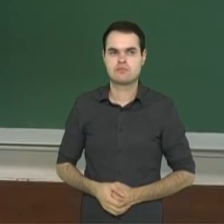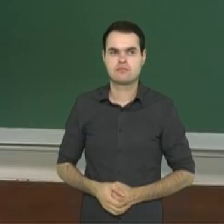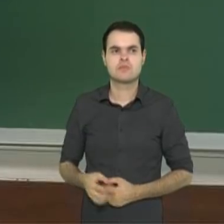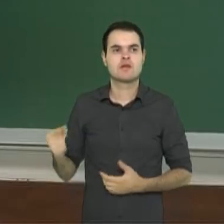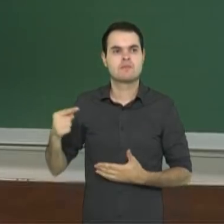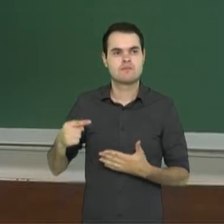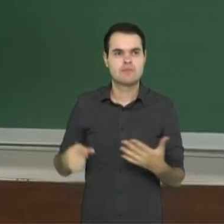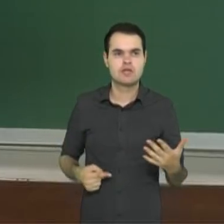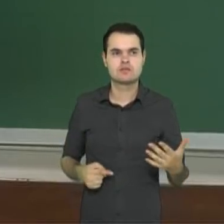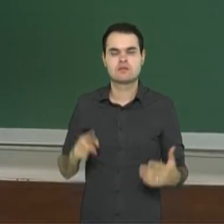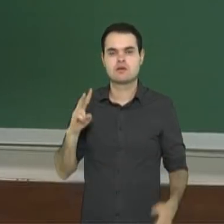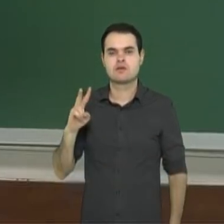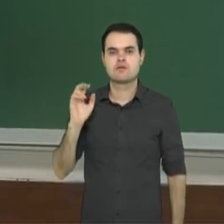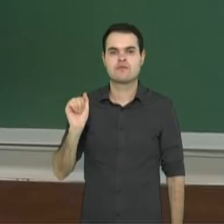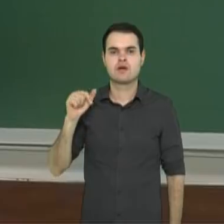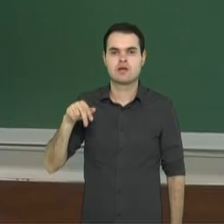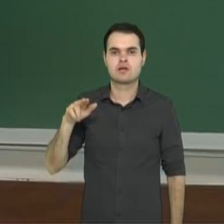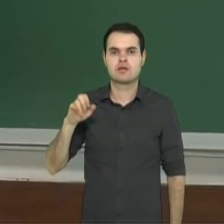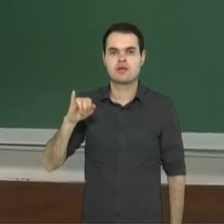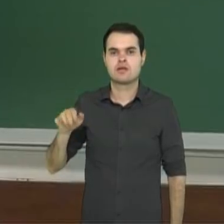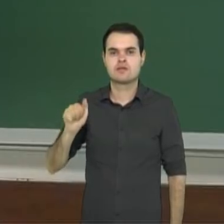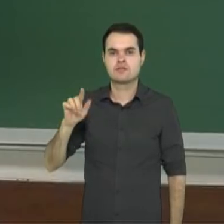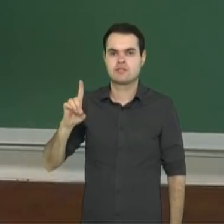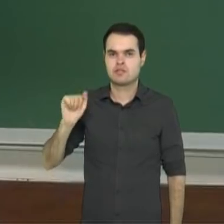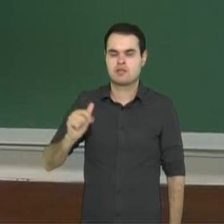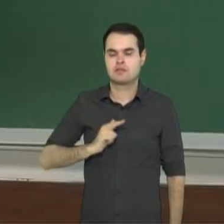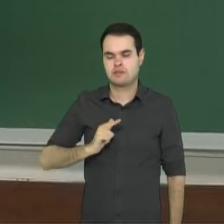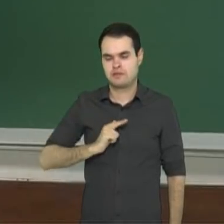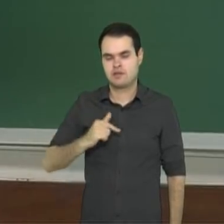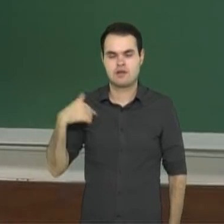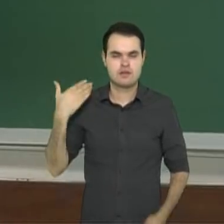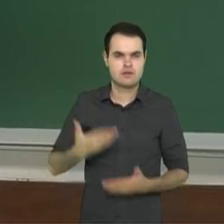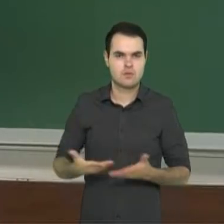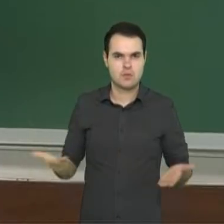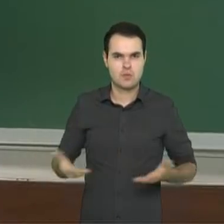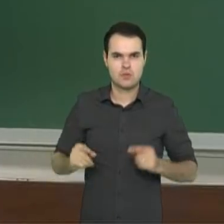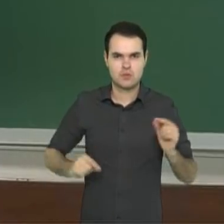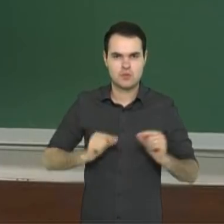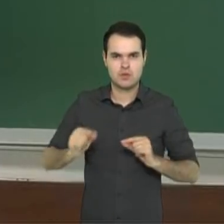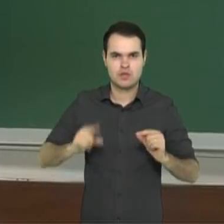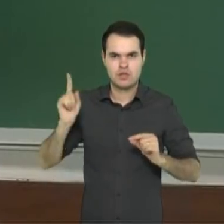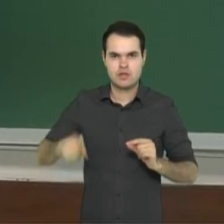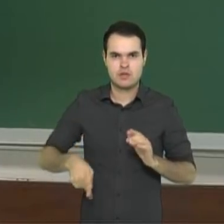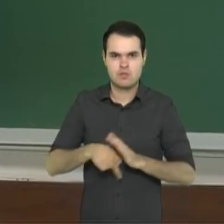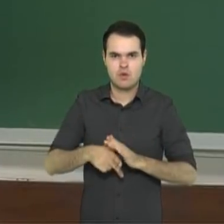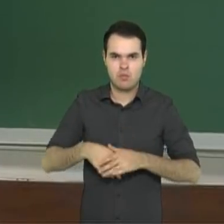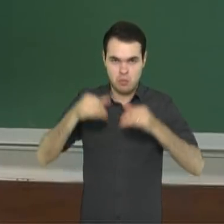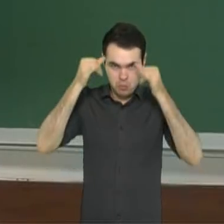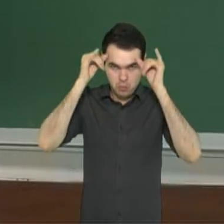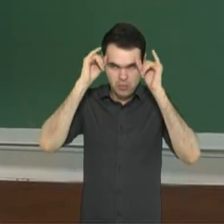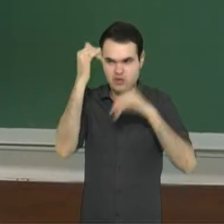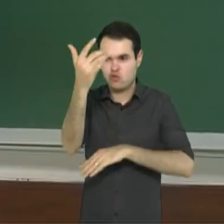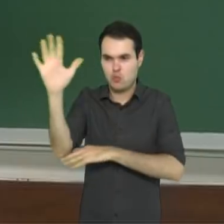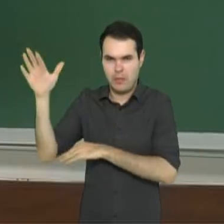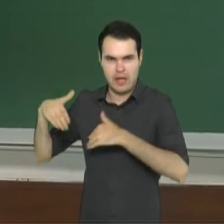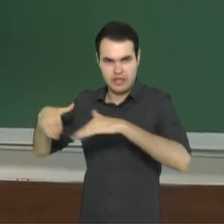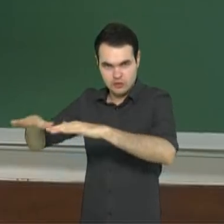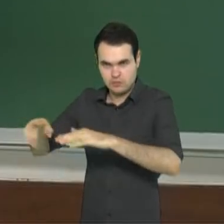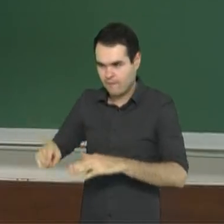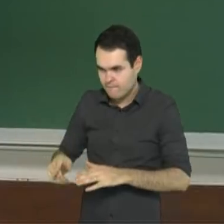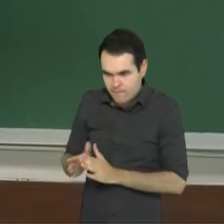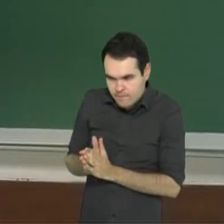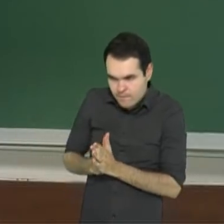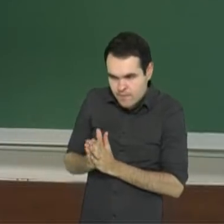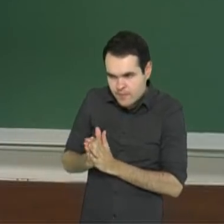mais? Vaquejada. Ainda existe a vaquejada até hoje, que é a pega do boi do mato, né? O boi